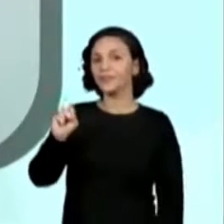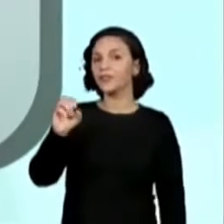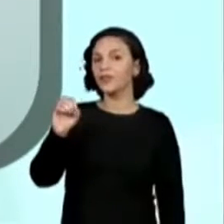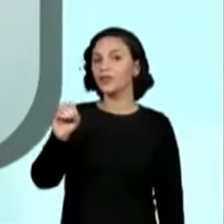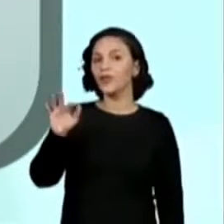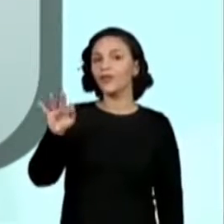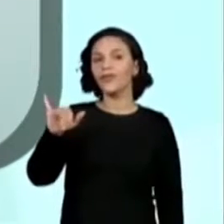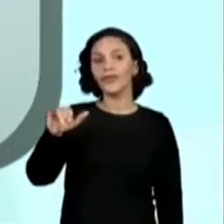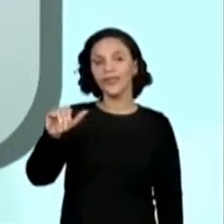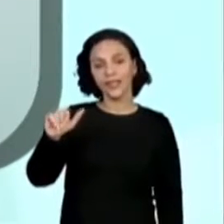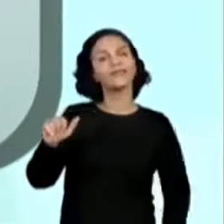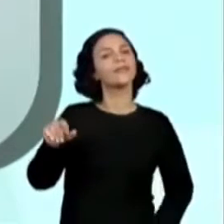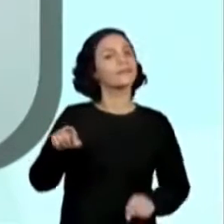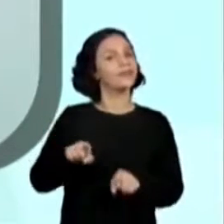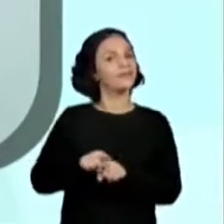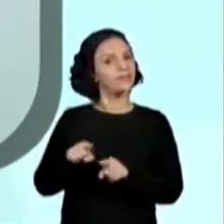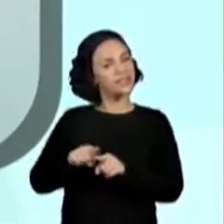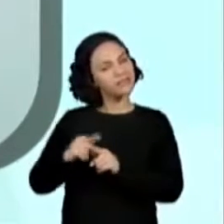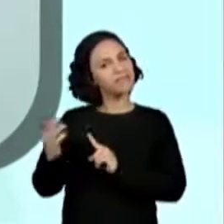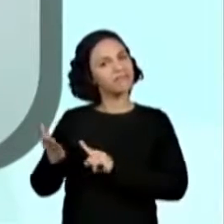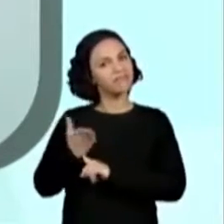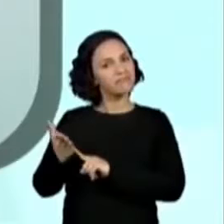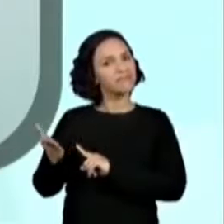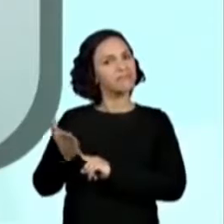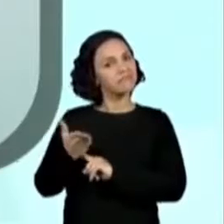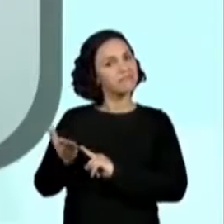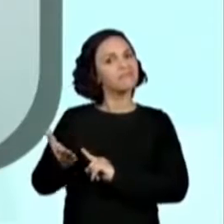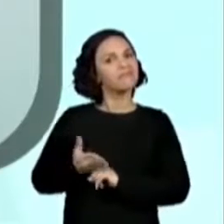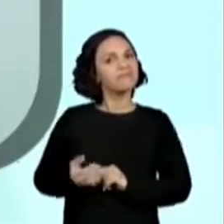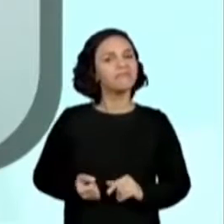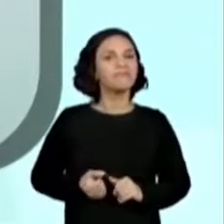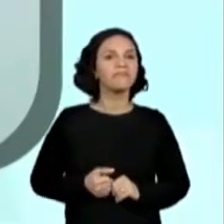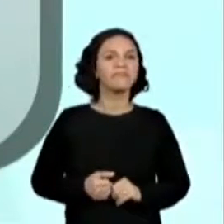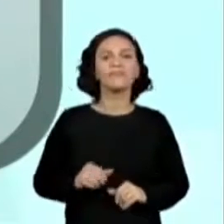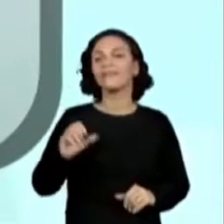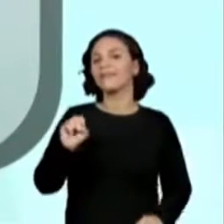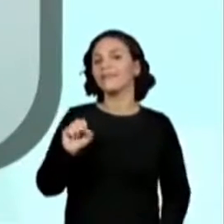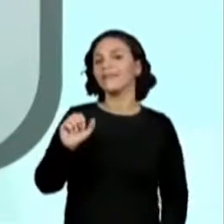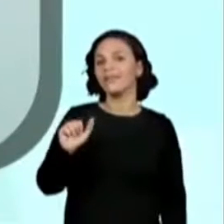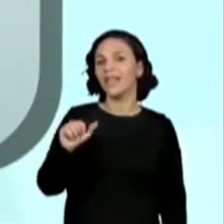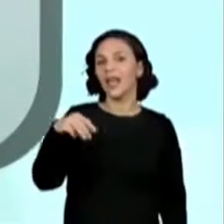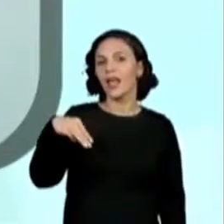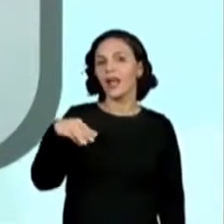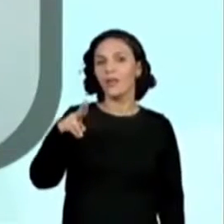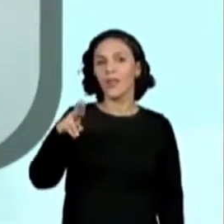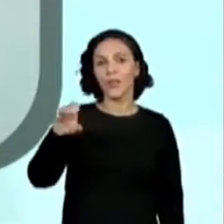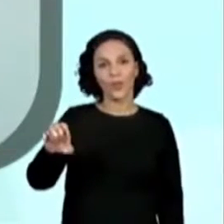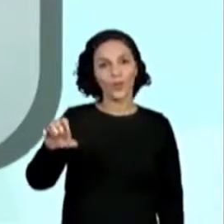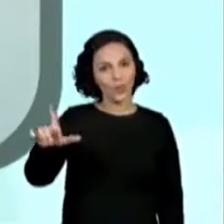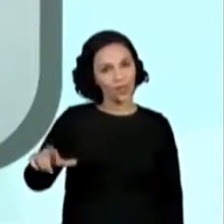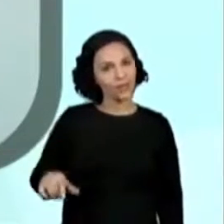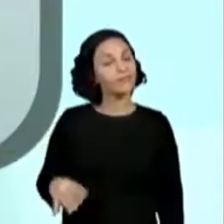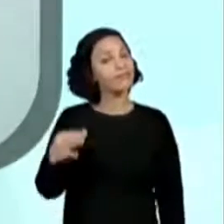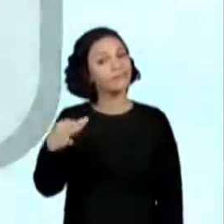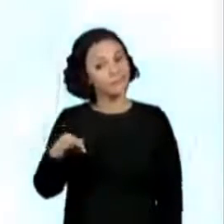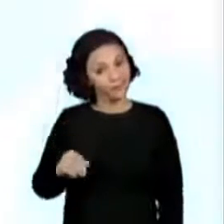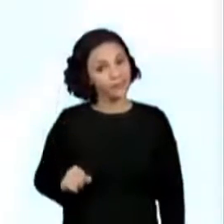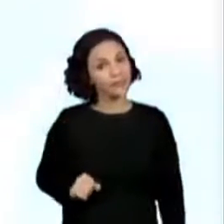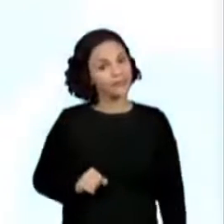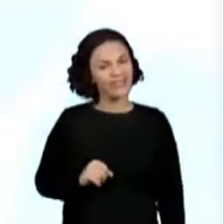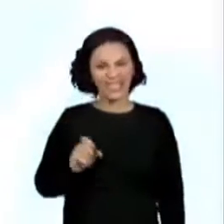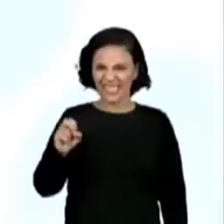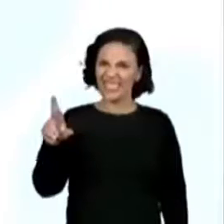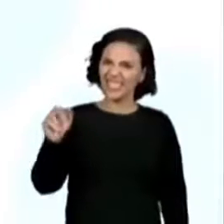Sofia. Sofia tá sempre por aqui nos ajudando. Olha lá, o Samuel. Isso mesmo. Então, será que